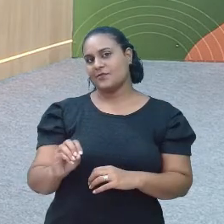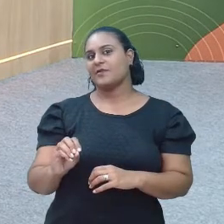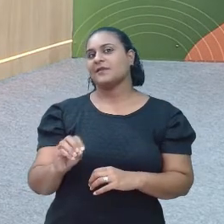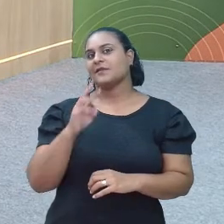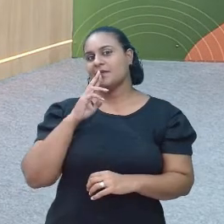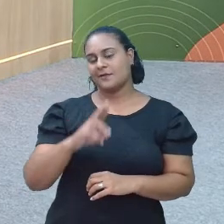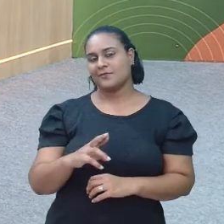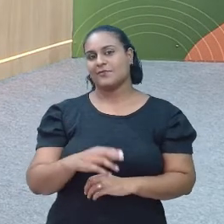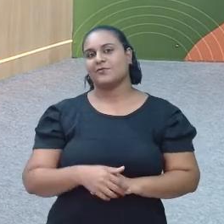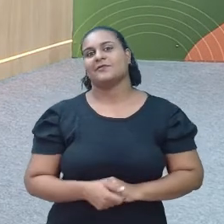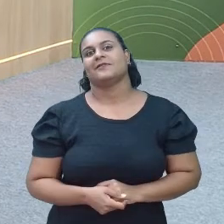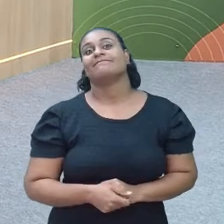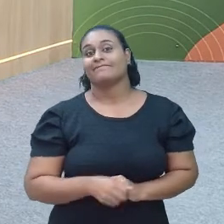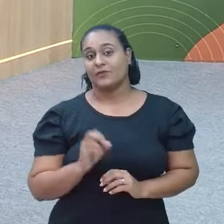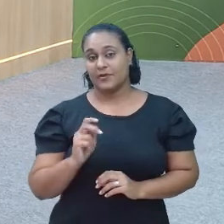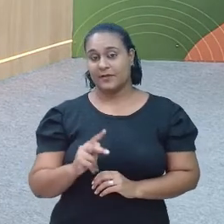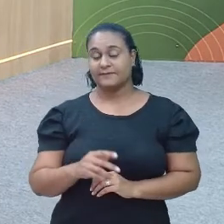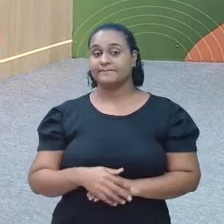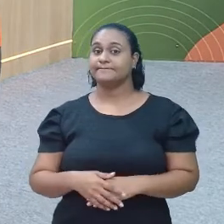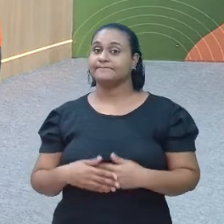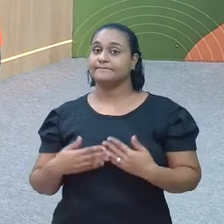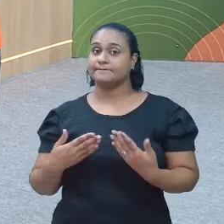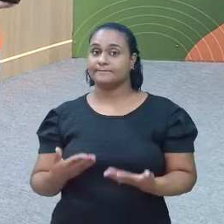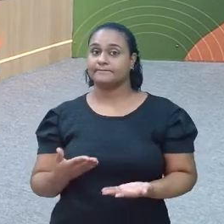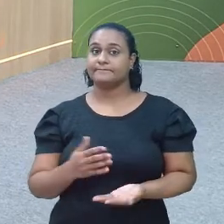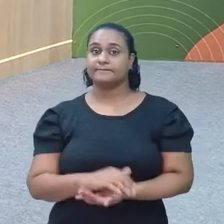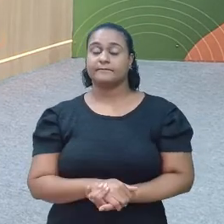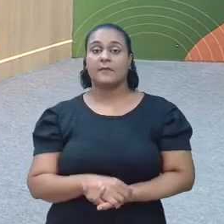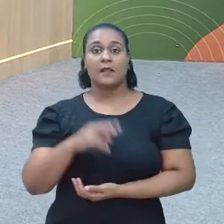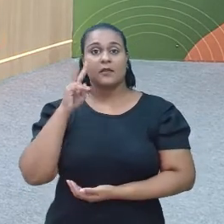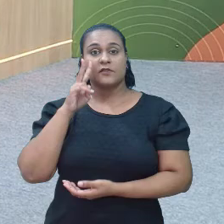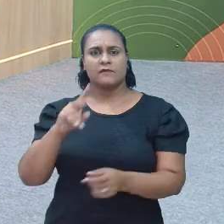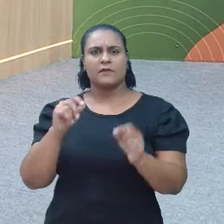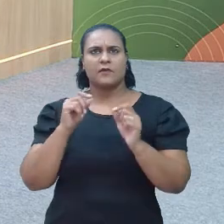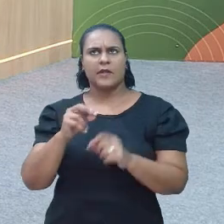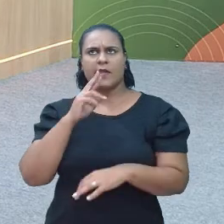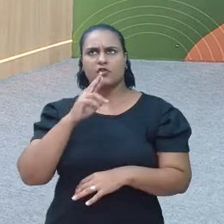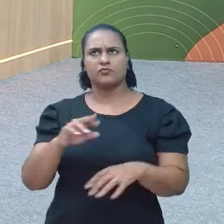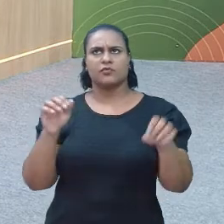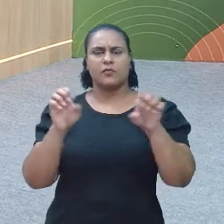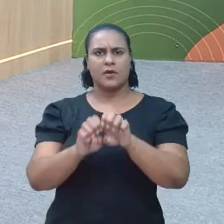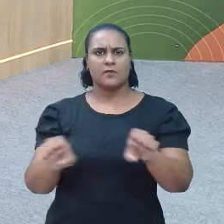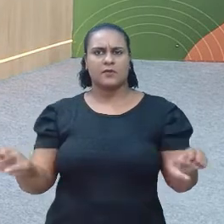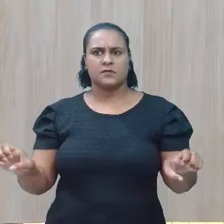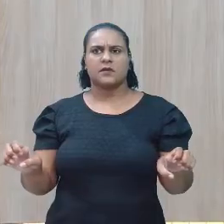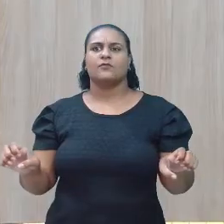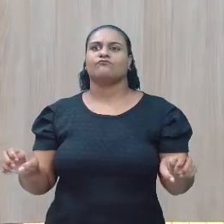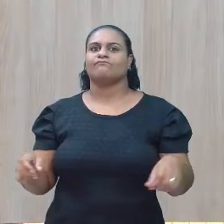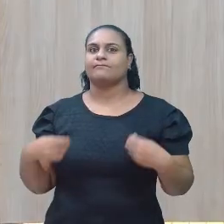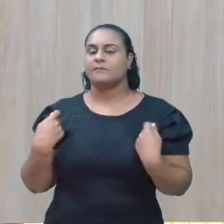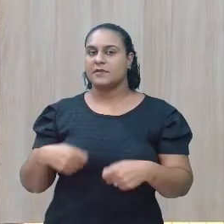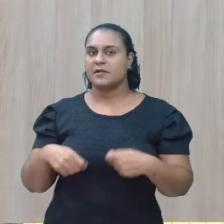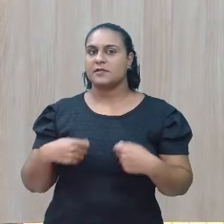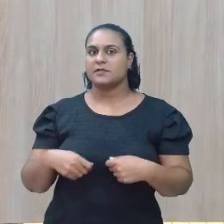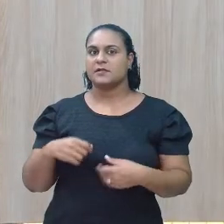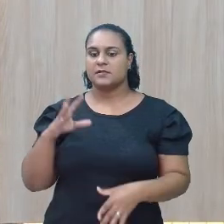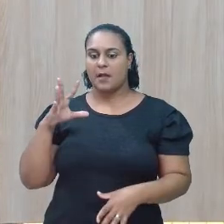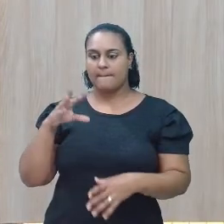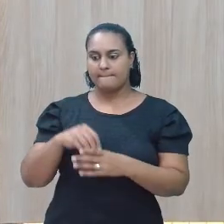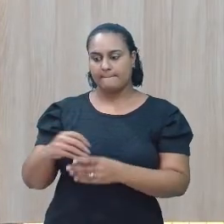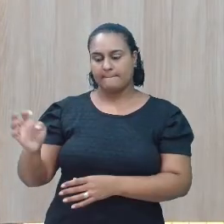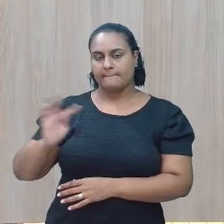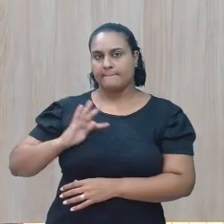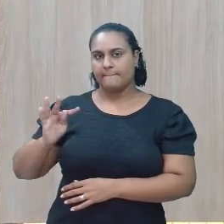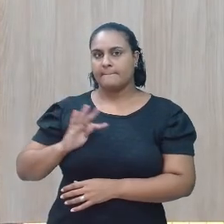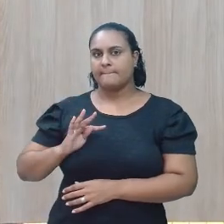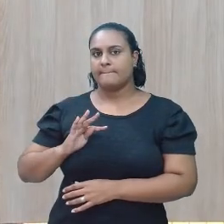a 250, tá certo? Então, o que a gente vê é que resolver uma equação, você tem que aplicar as técnicas, mas você